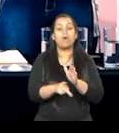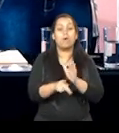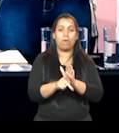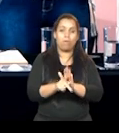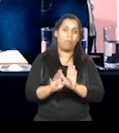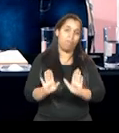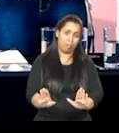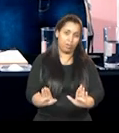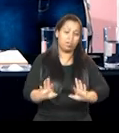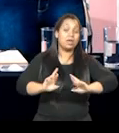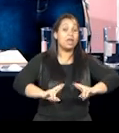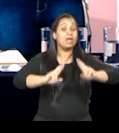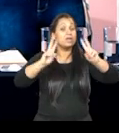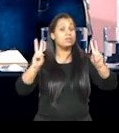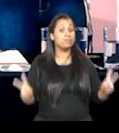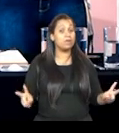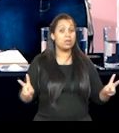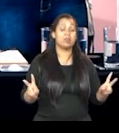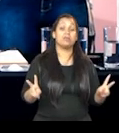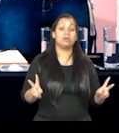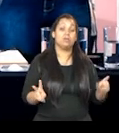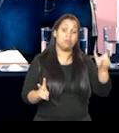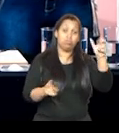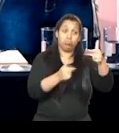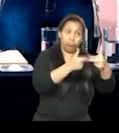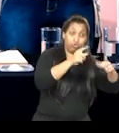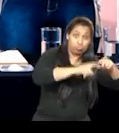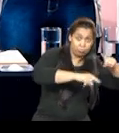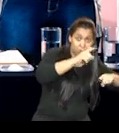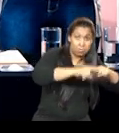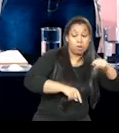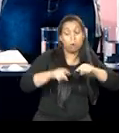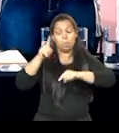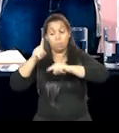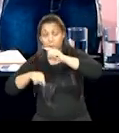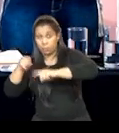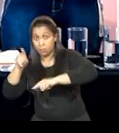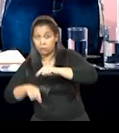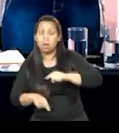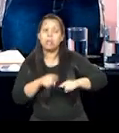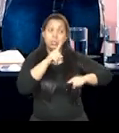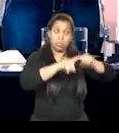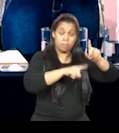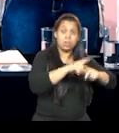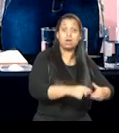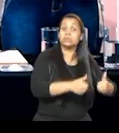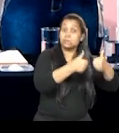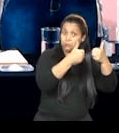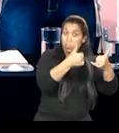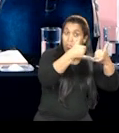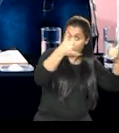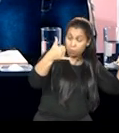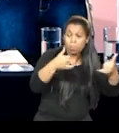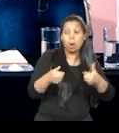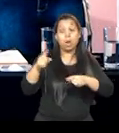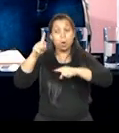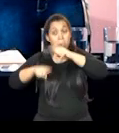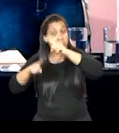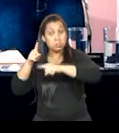específica e difere de um material para o outro. Há materiais que são bons condutores elétricos, enquanto outros